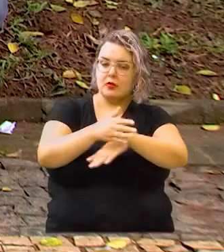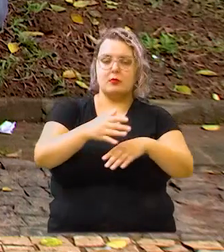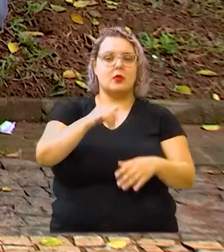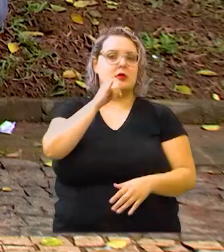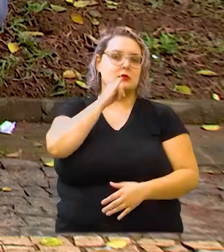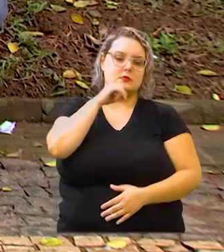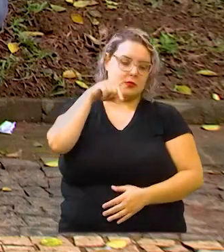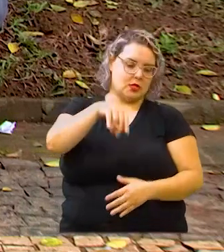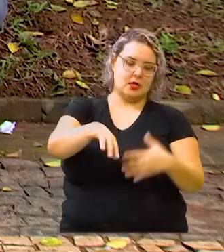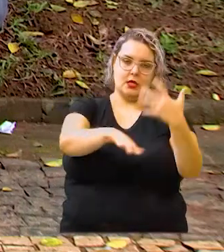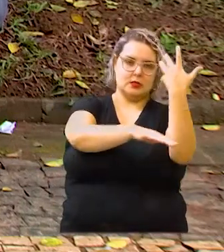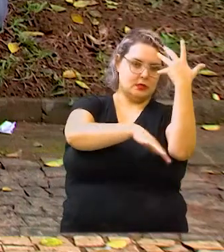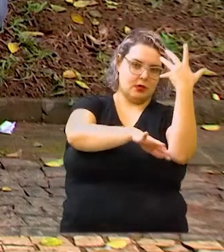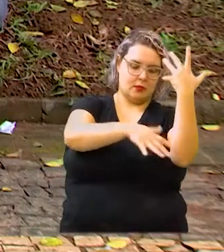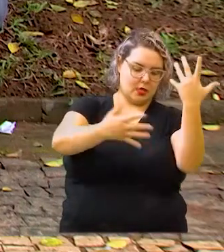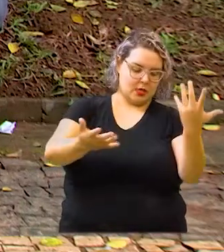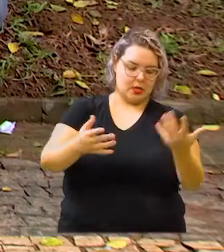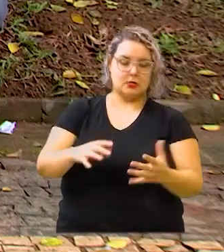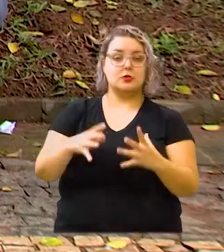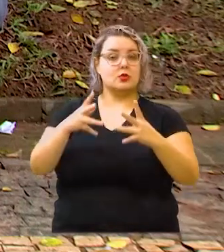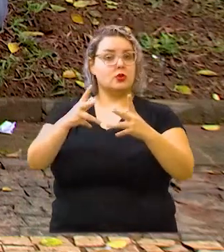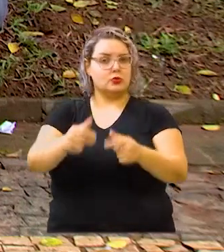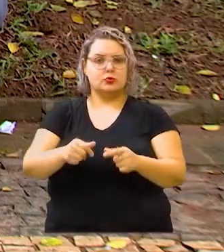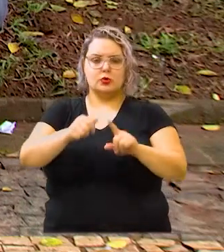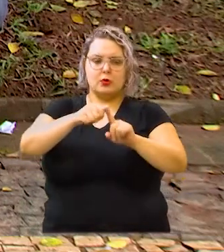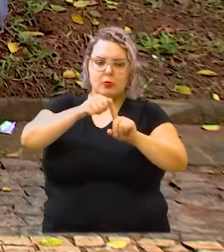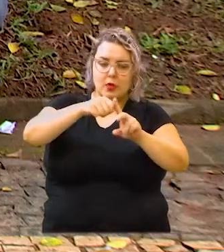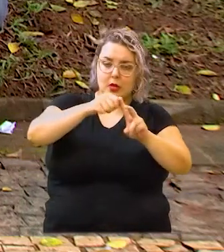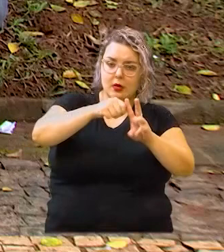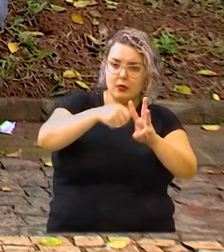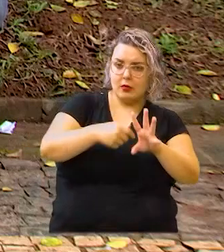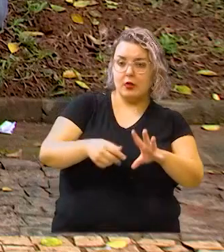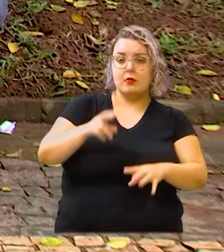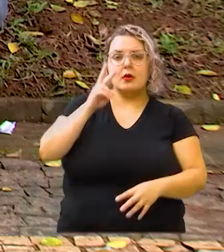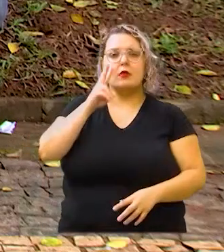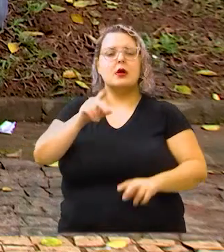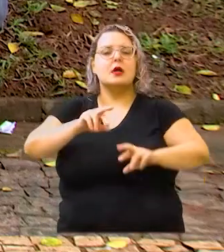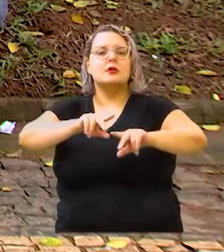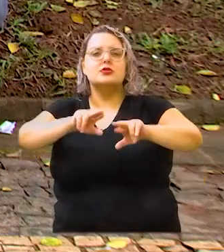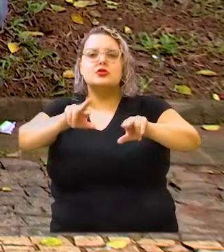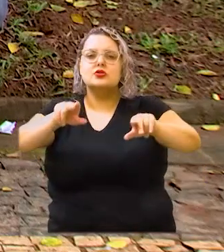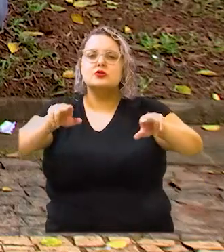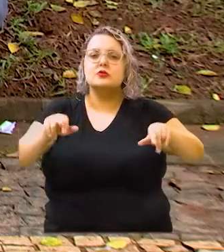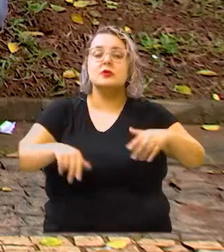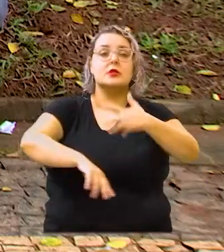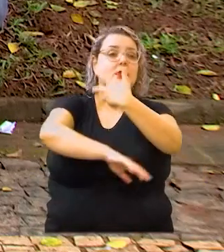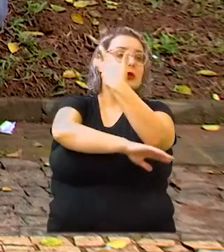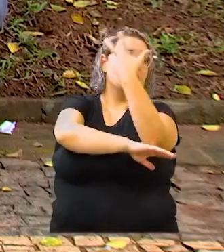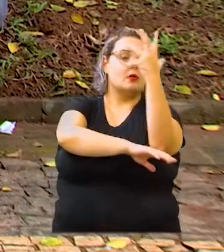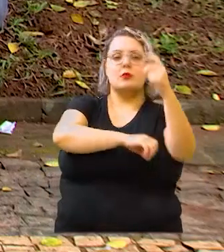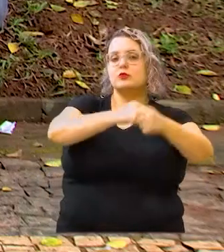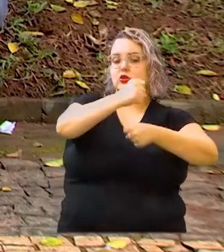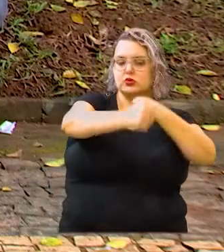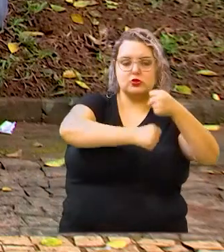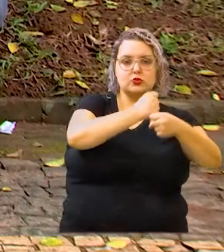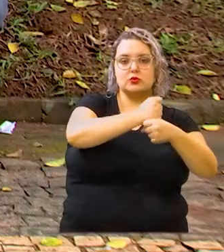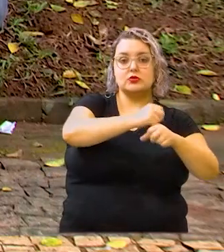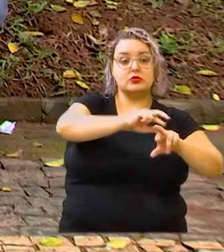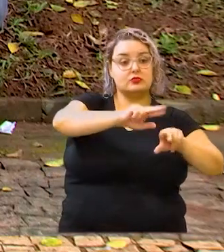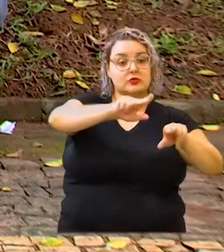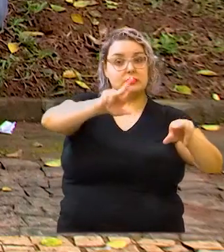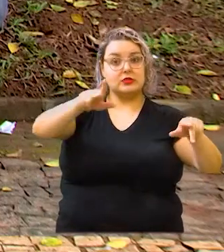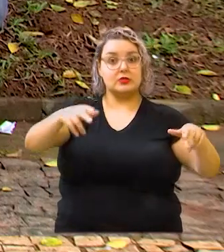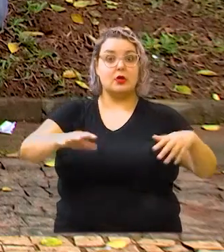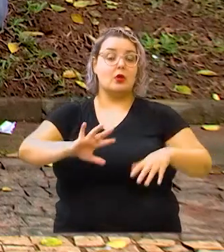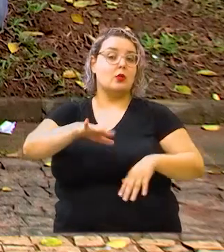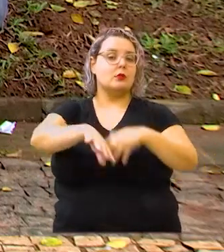frequenta, por exemplo, essa praça todo mês, você vai vendo a diferença das árvores ao longo do ano,